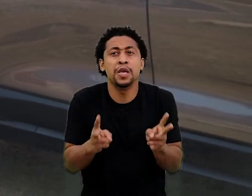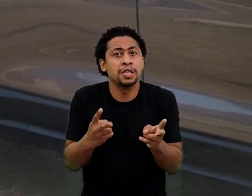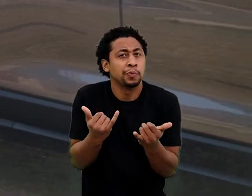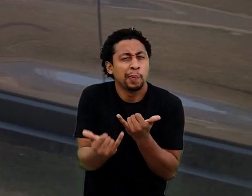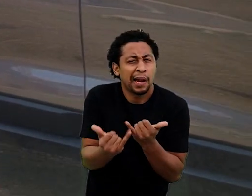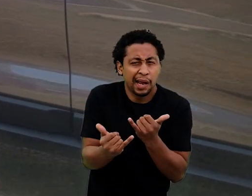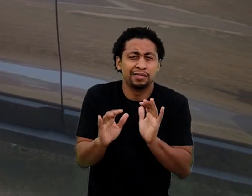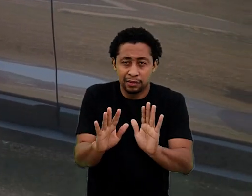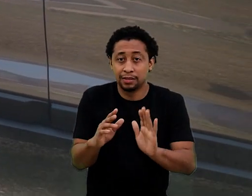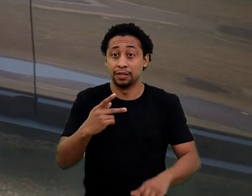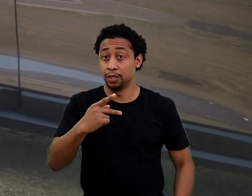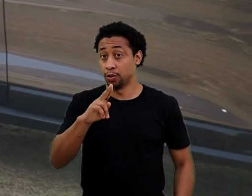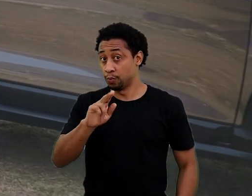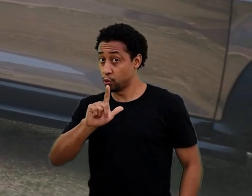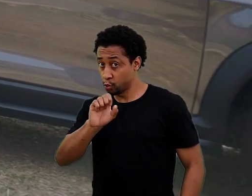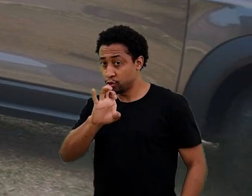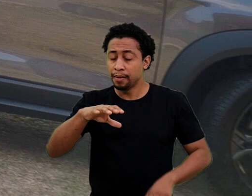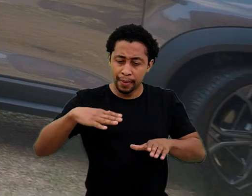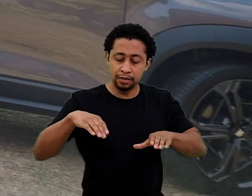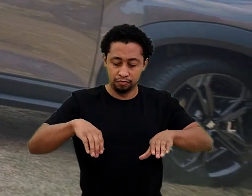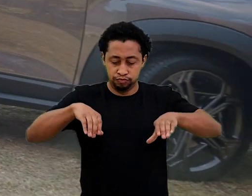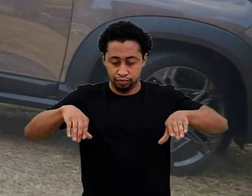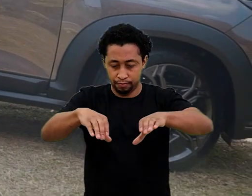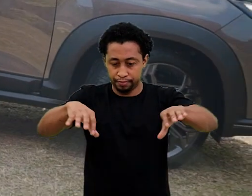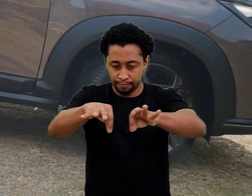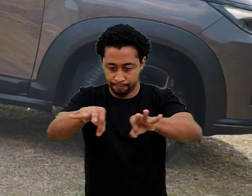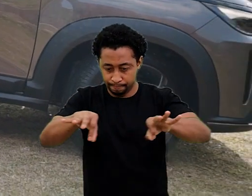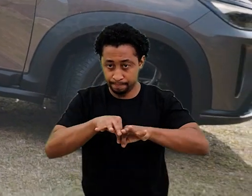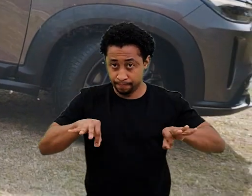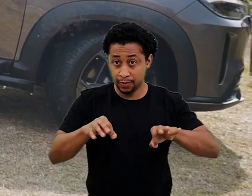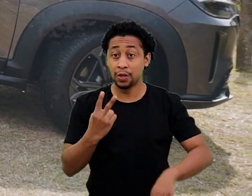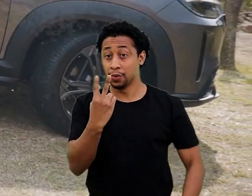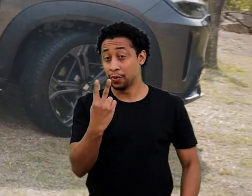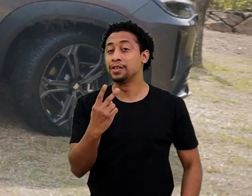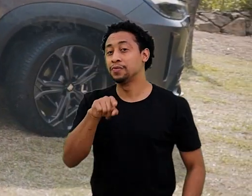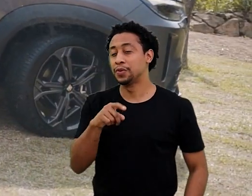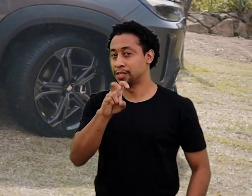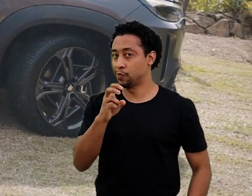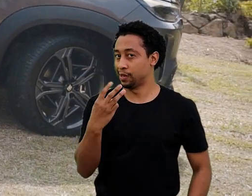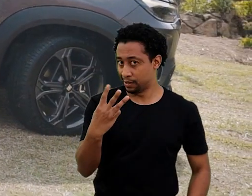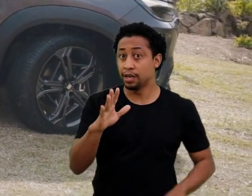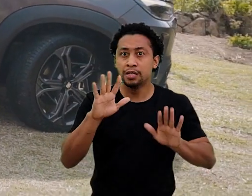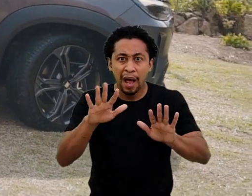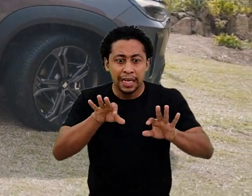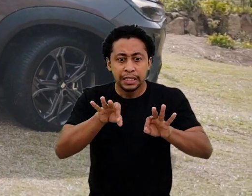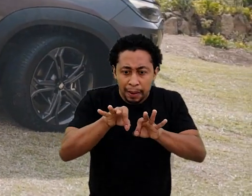mesmo entre-eixos, que não é dos maiores, né? O mesmo entre-eixos do Pulse, 2,53 m, mas olha só, a gente tem